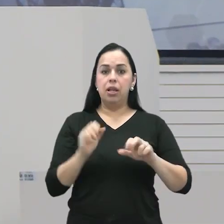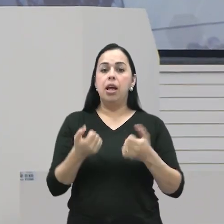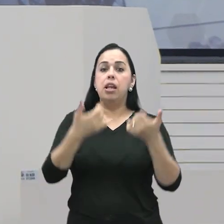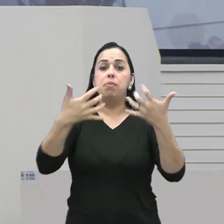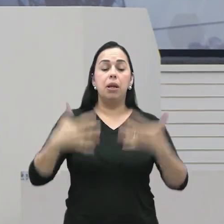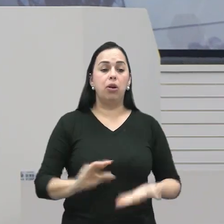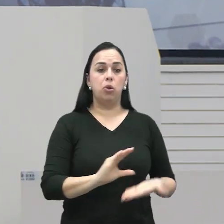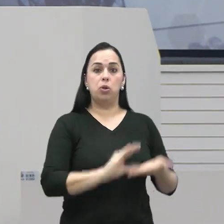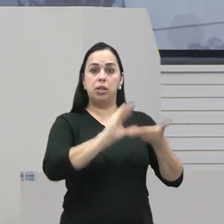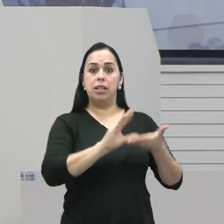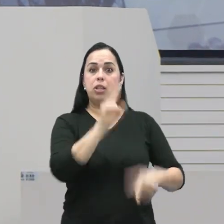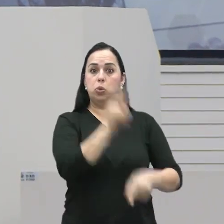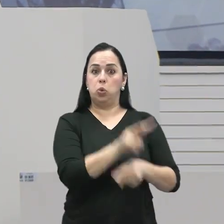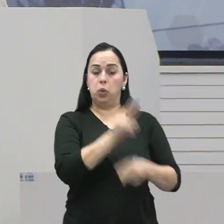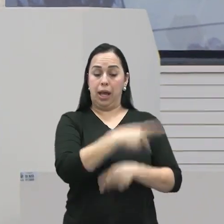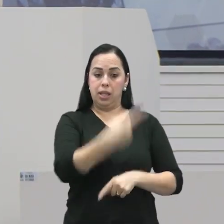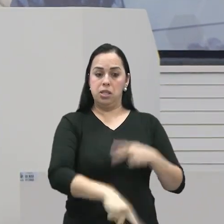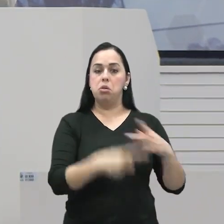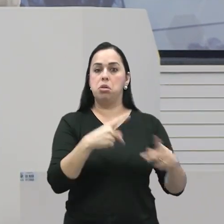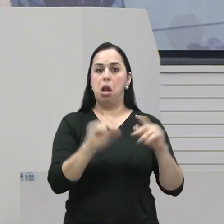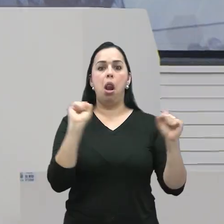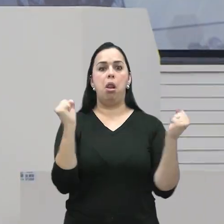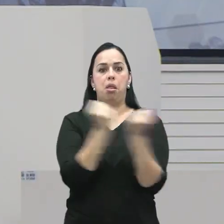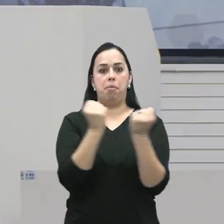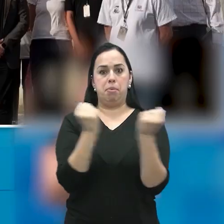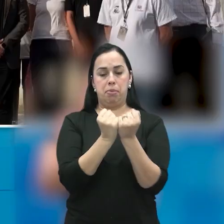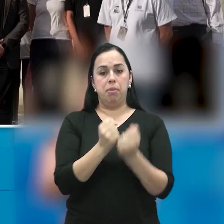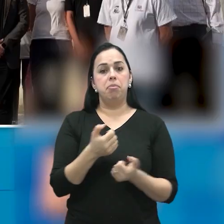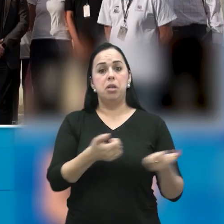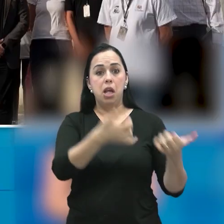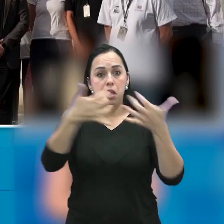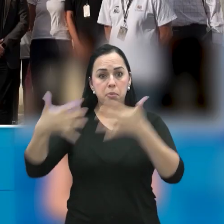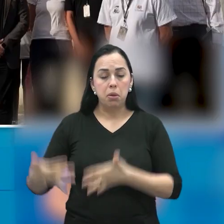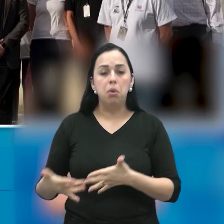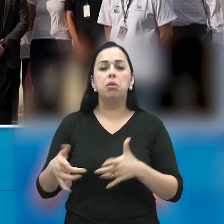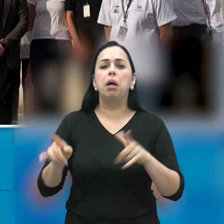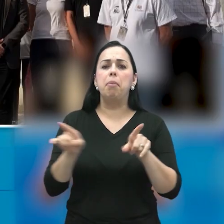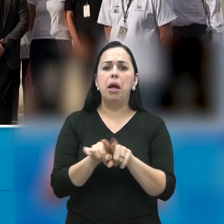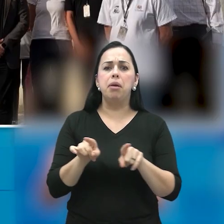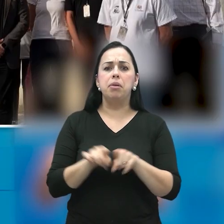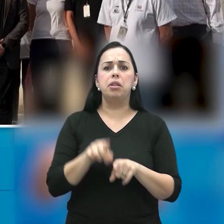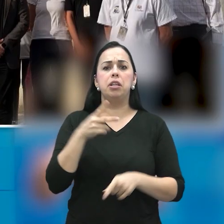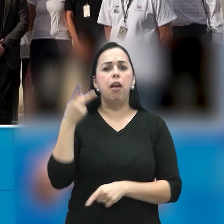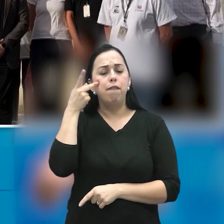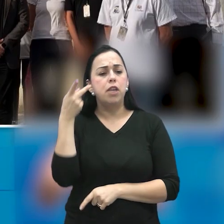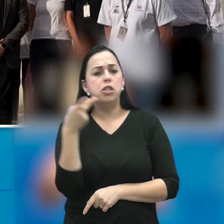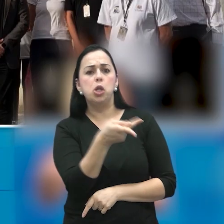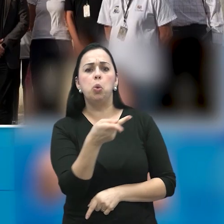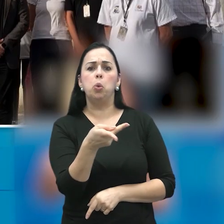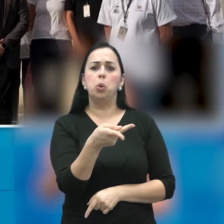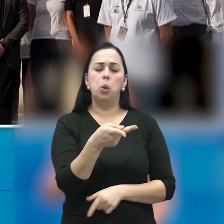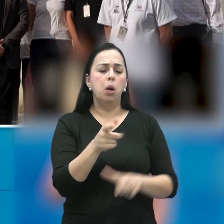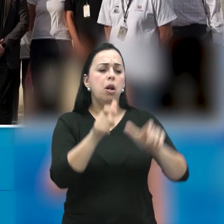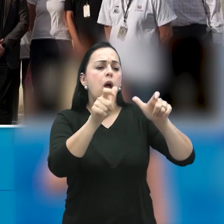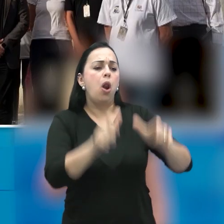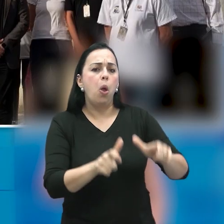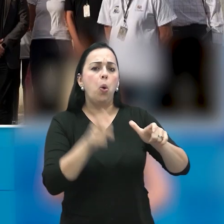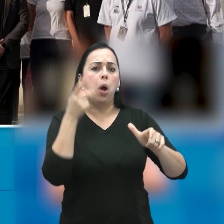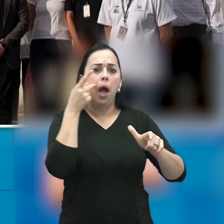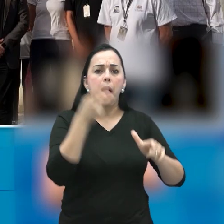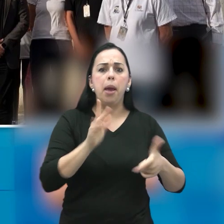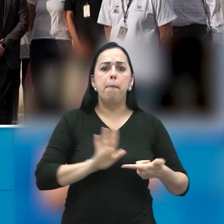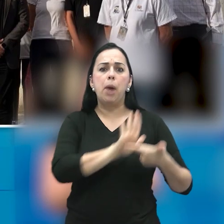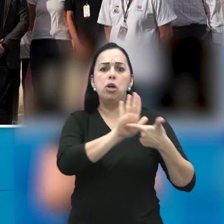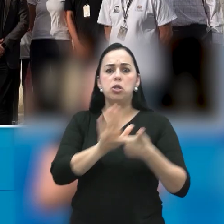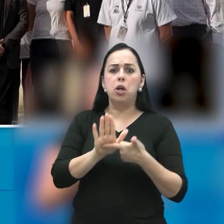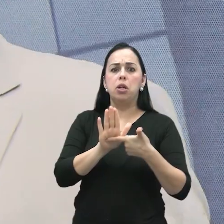defendeu o trabalho do Conselho Tutelar de São José dos Campos. O parlamentar comentou sobre uma visita que fez ao órgão